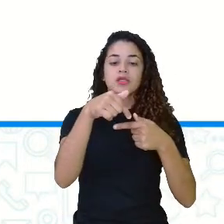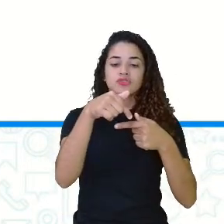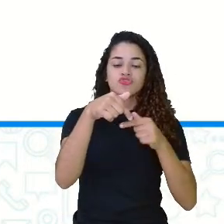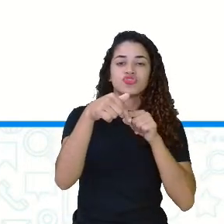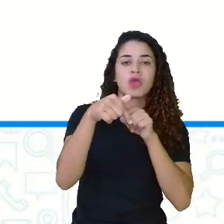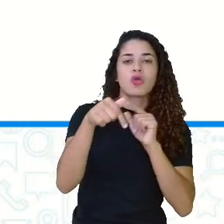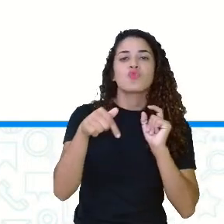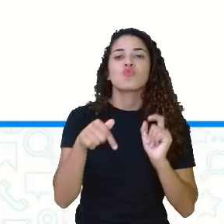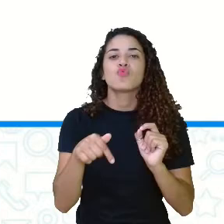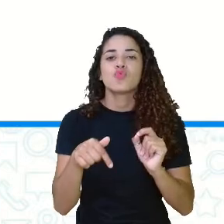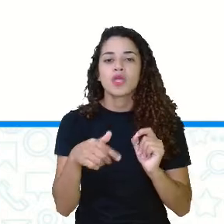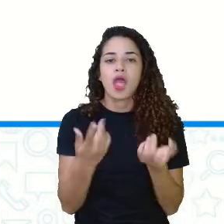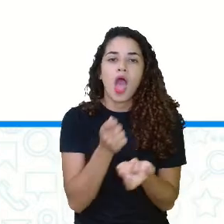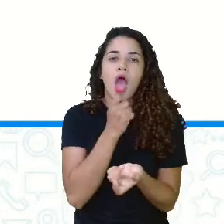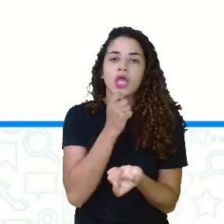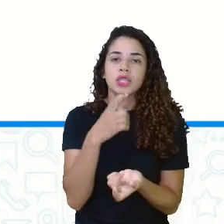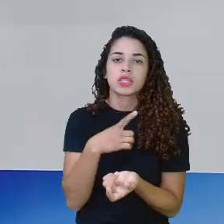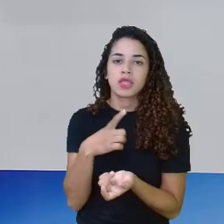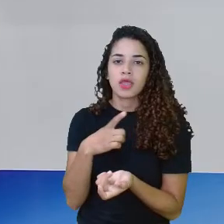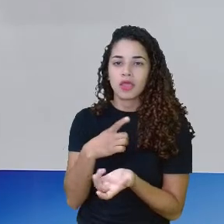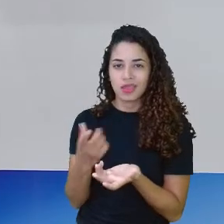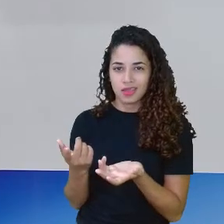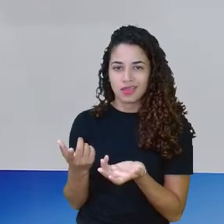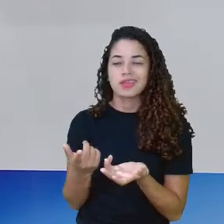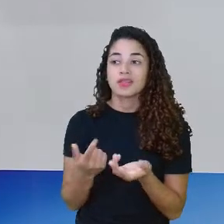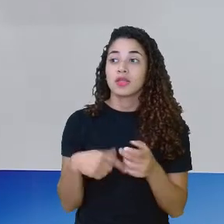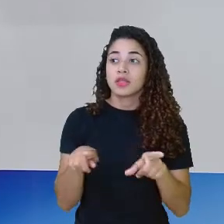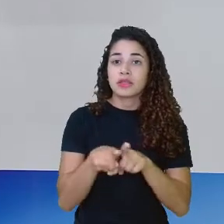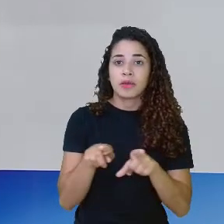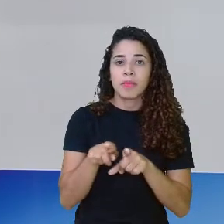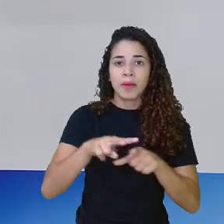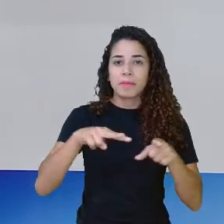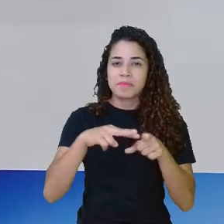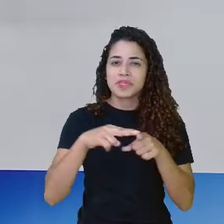tenho aqui da laranja. E na pizza,